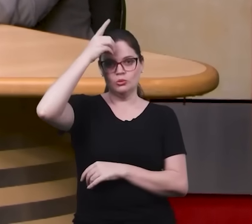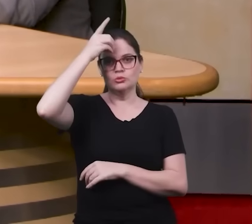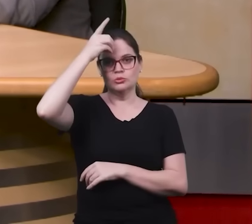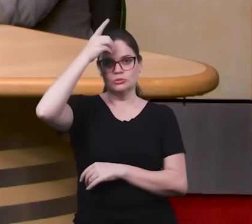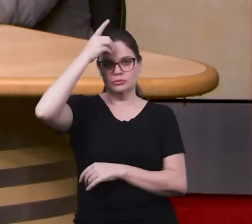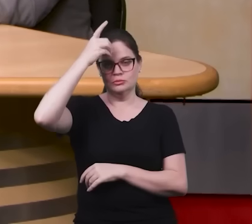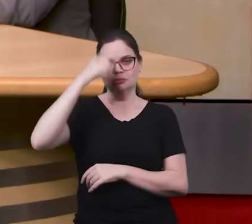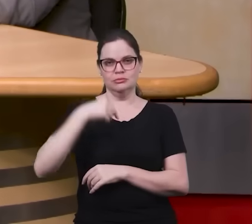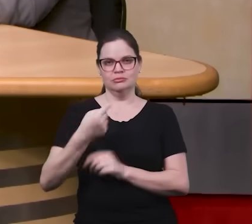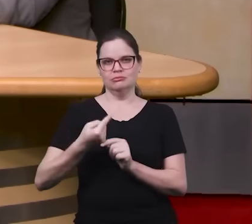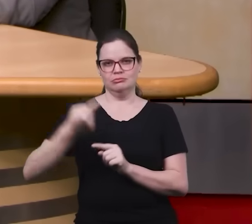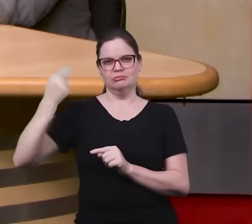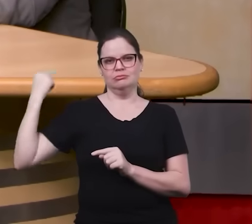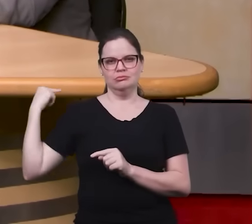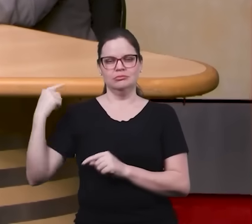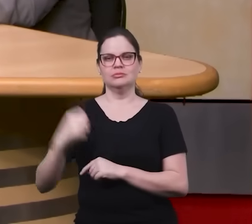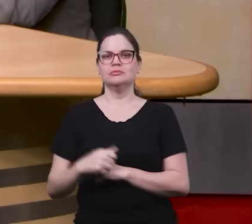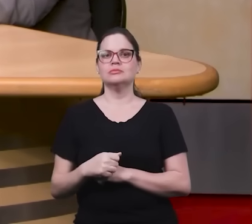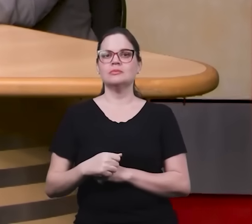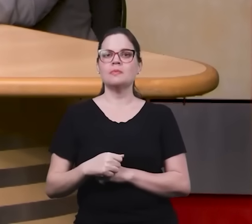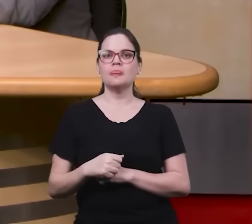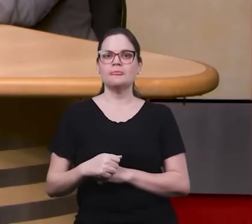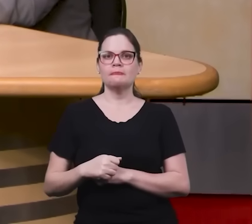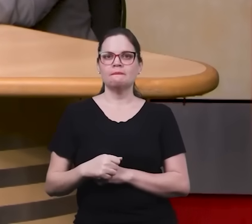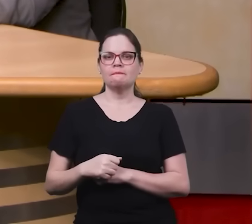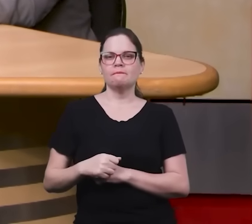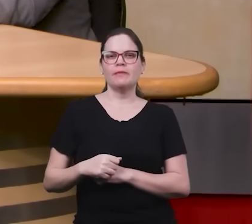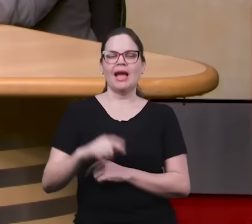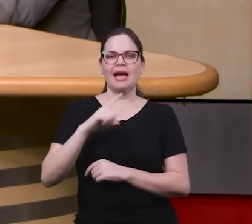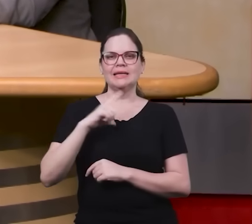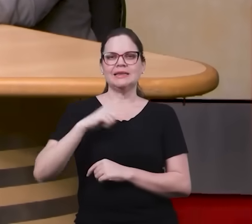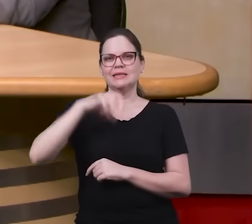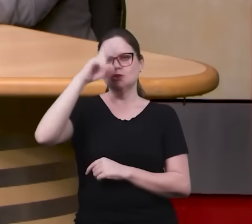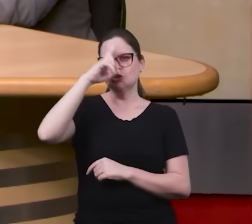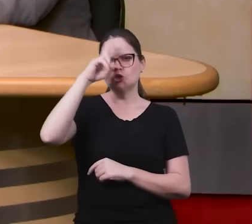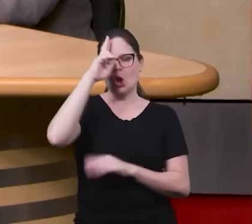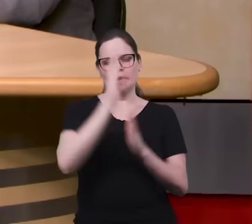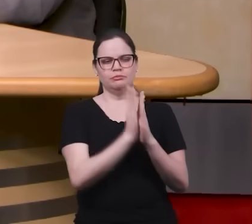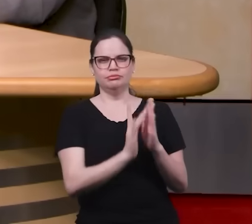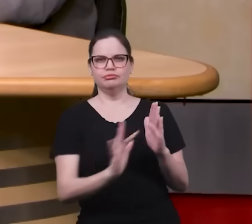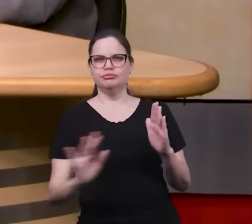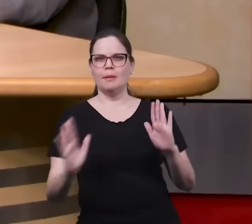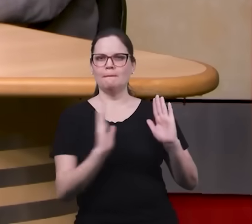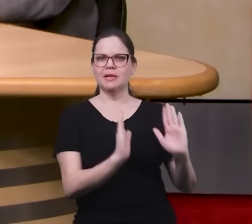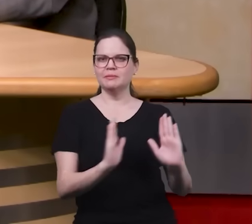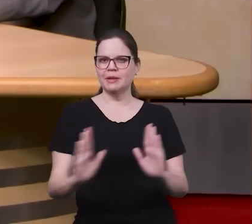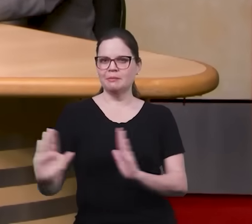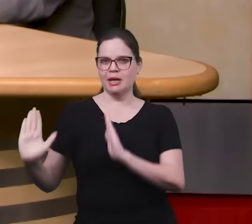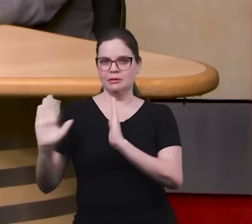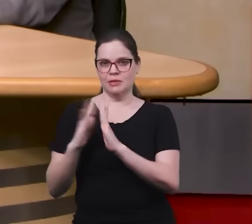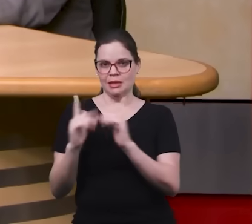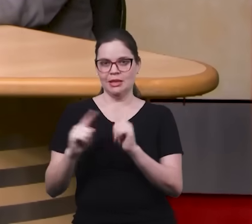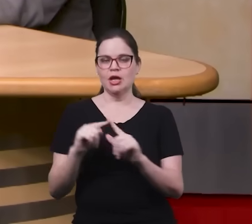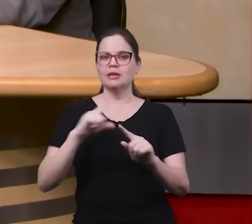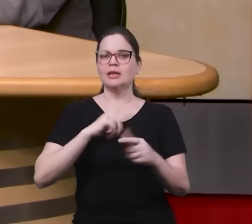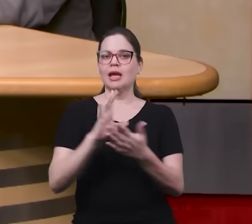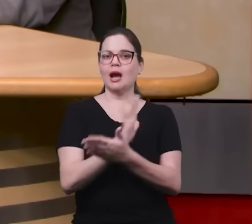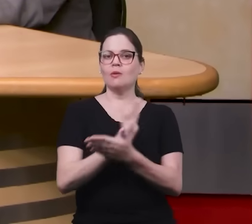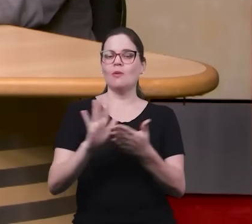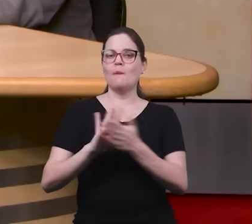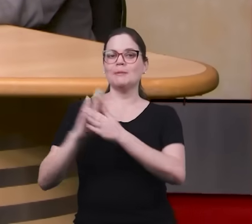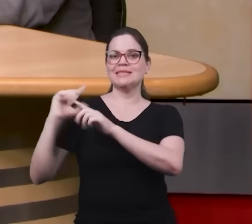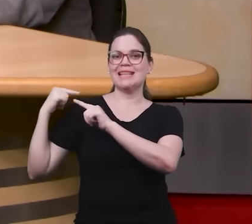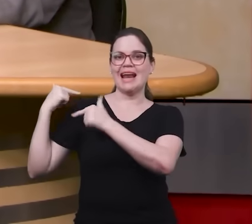eles são, né, a maioria das igrejas tradicionais, então, elas abordam o assunto de